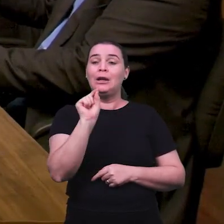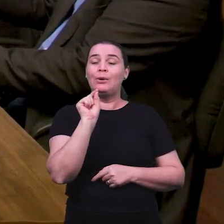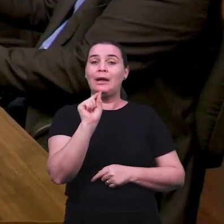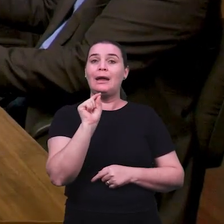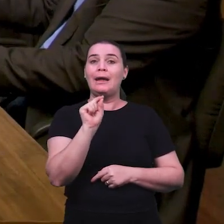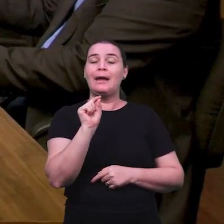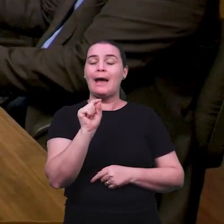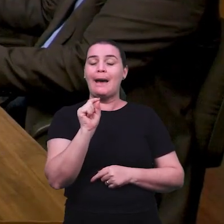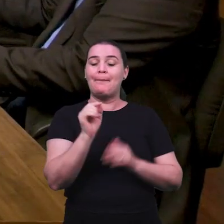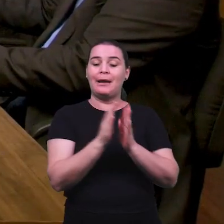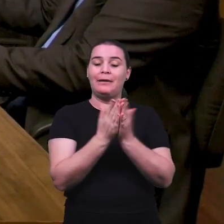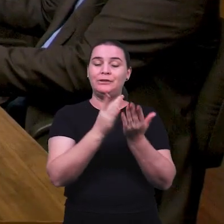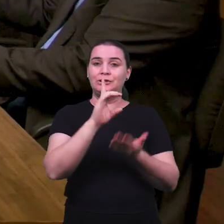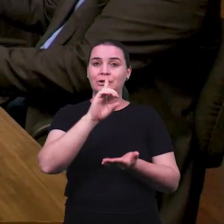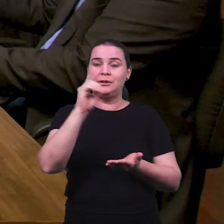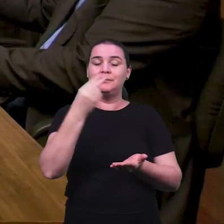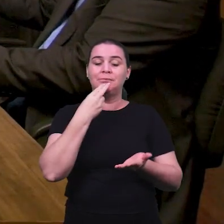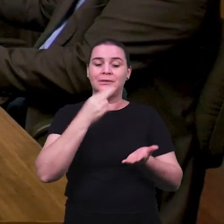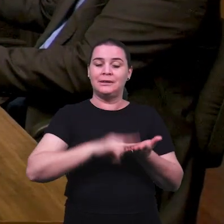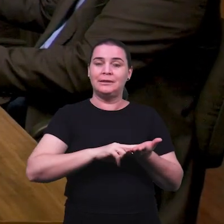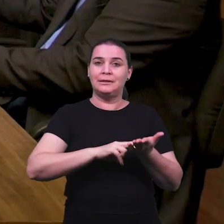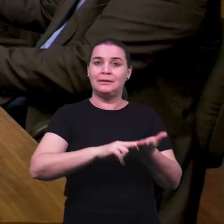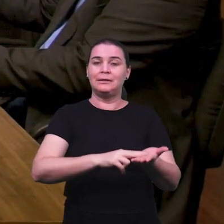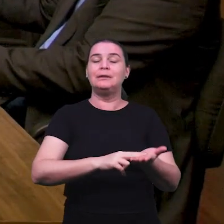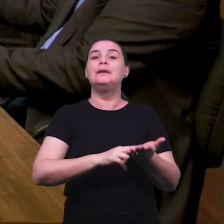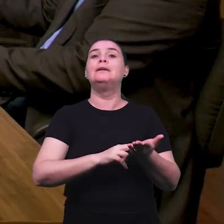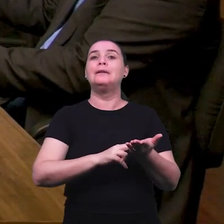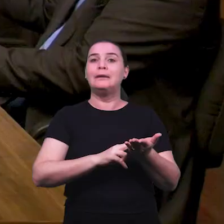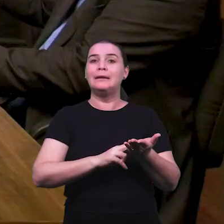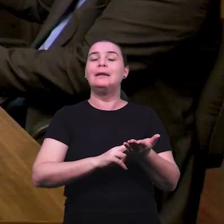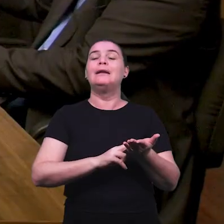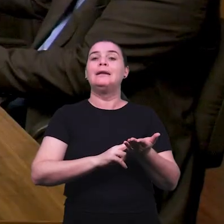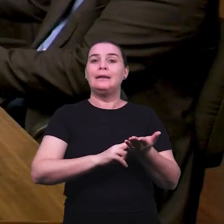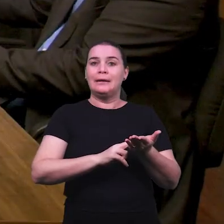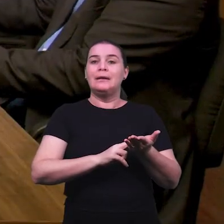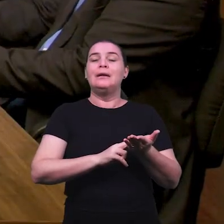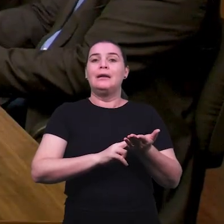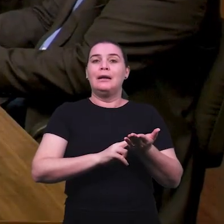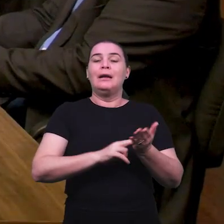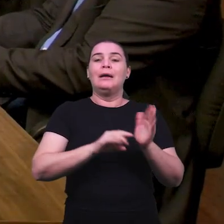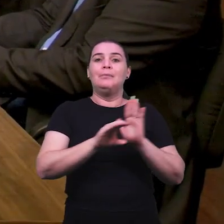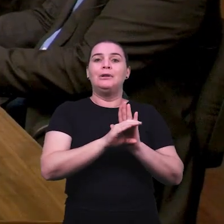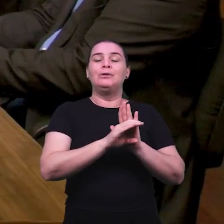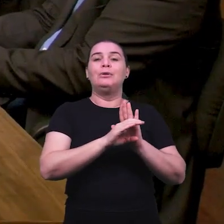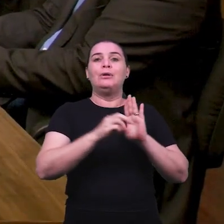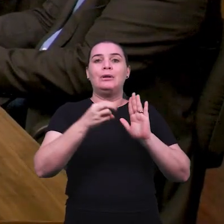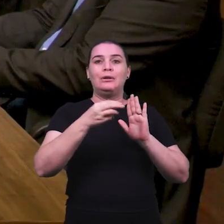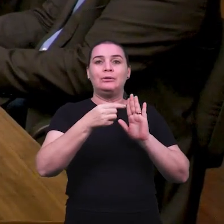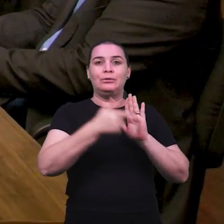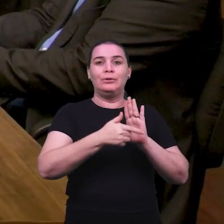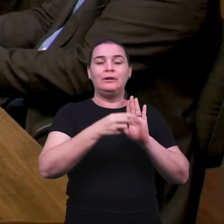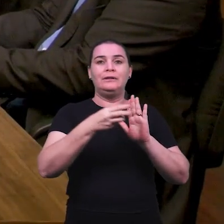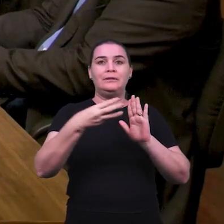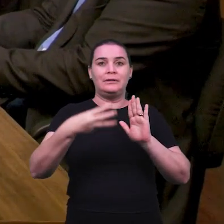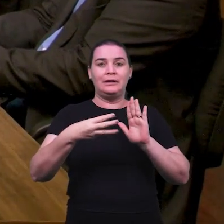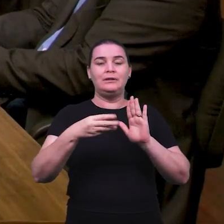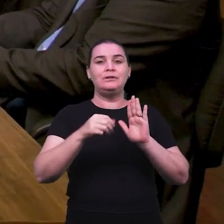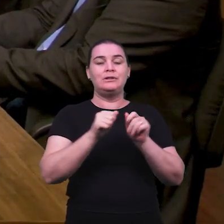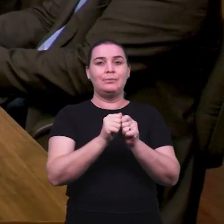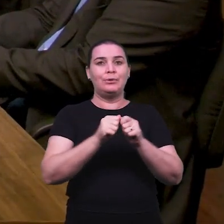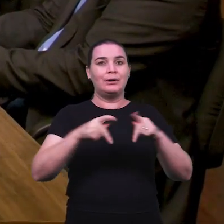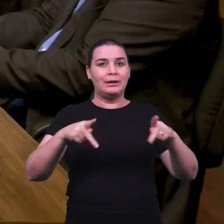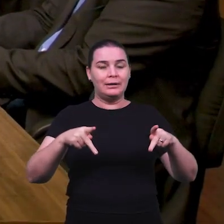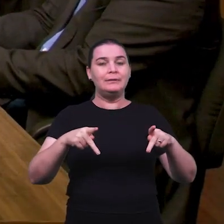nas cartas, capítulo 2 e 3 de Apocalipse, nós temos estudado também na Escola Bíblica Dominical, nos traz